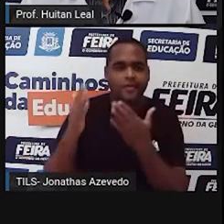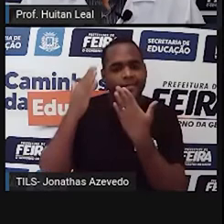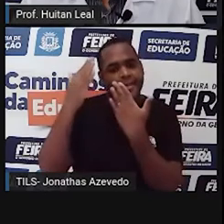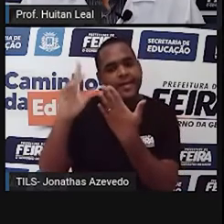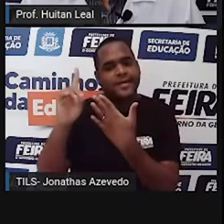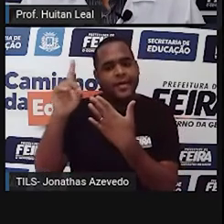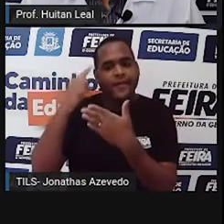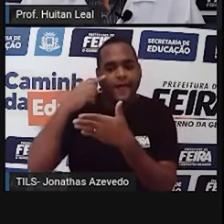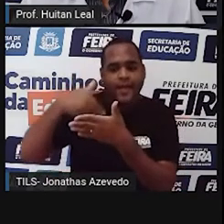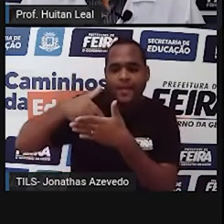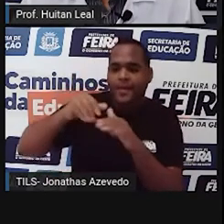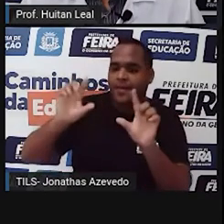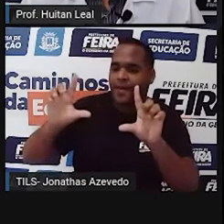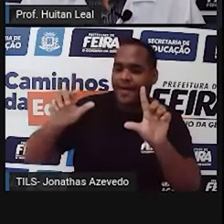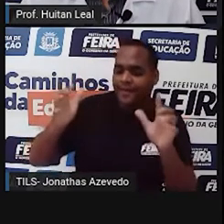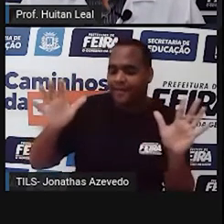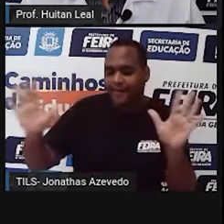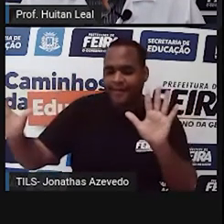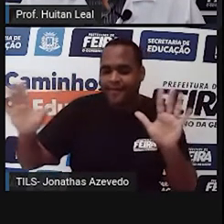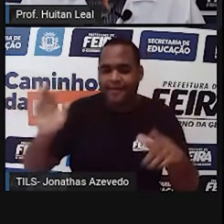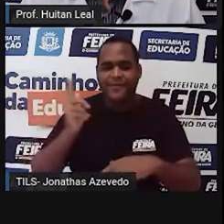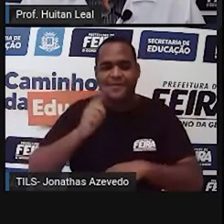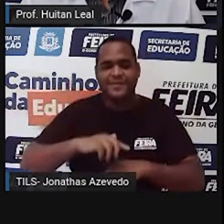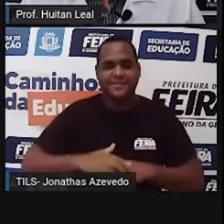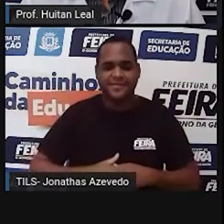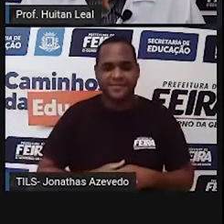Deus, nosso goleiro chegou.